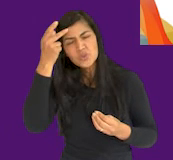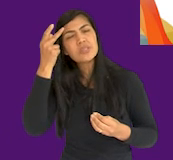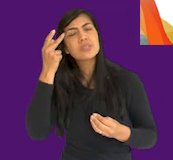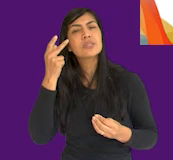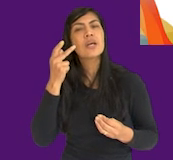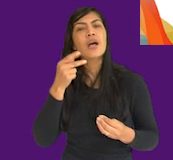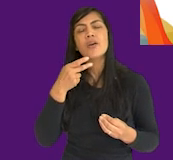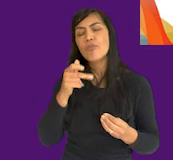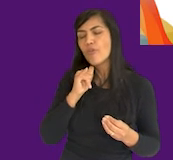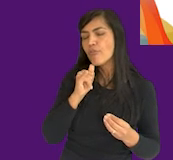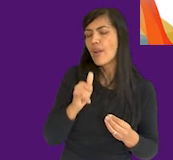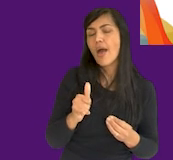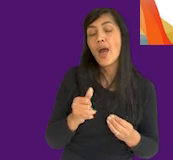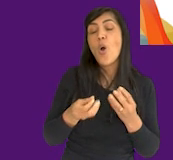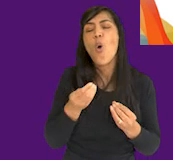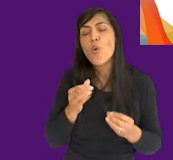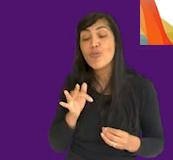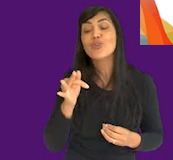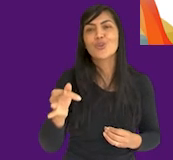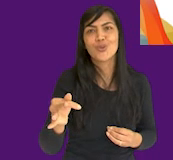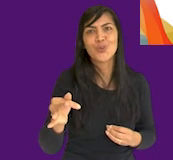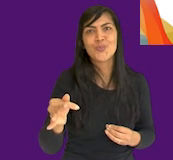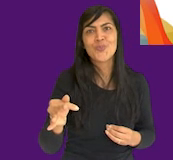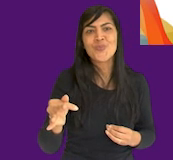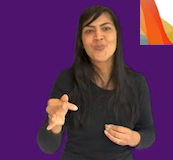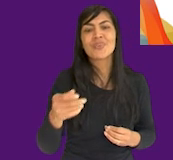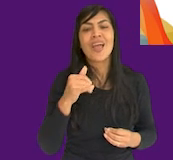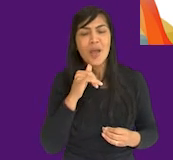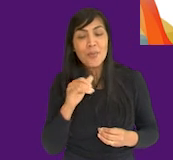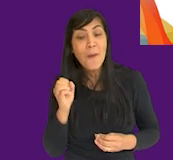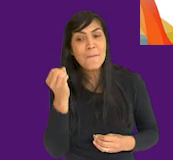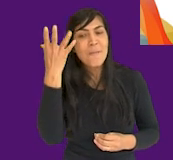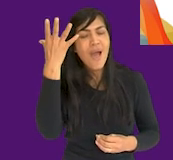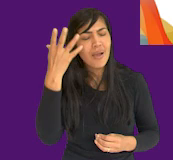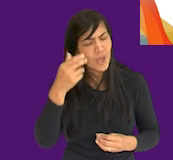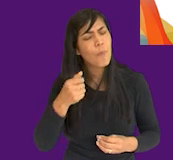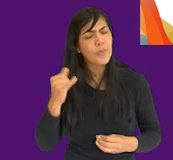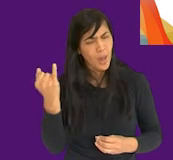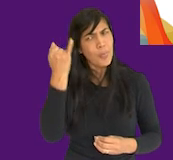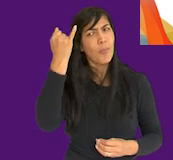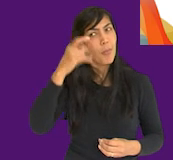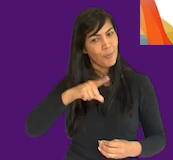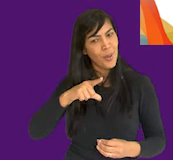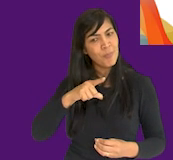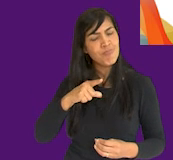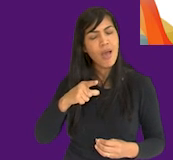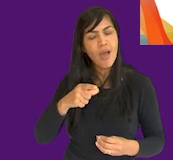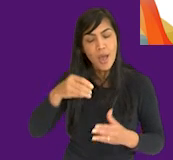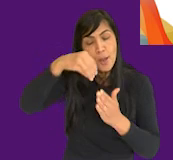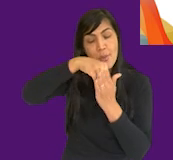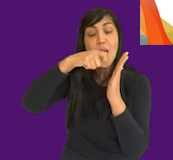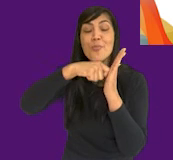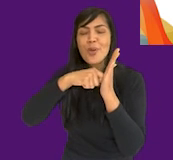dizer tem confiança aonde vai acontecer o próximo crescimento então é importante você ter esse